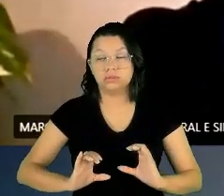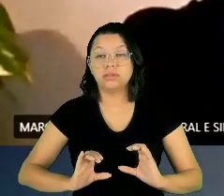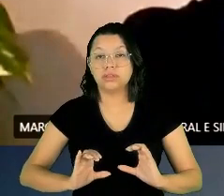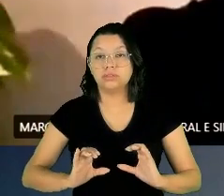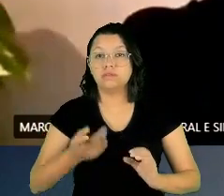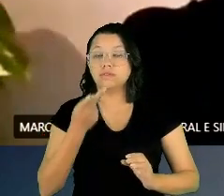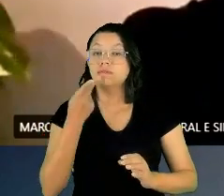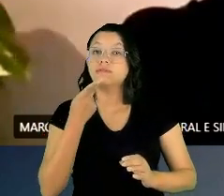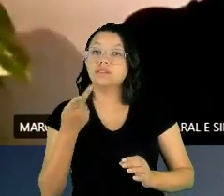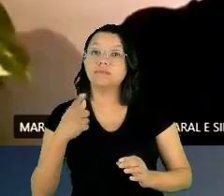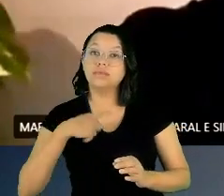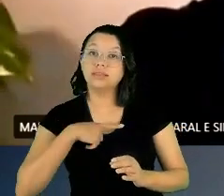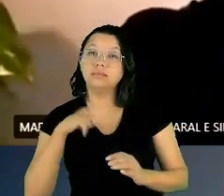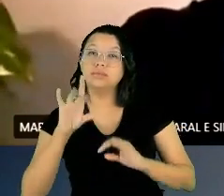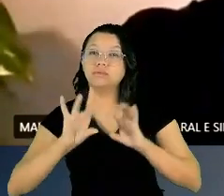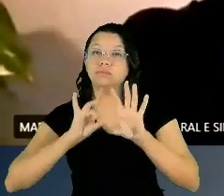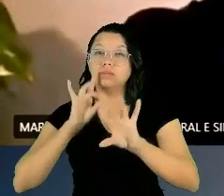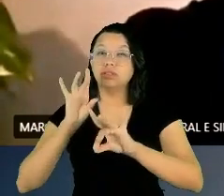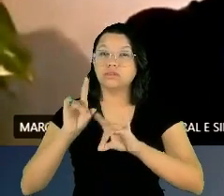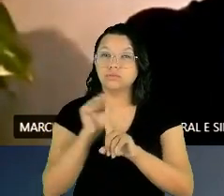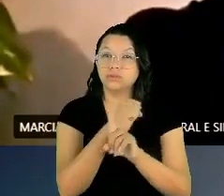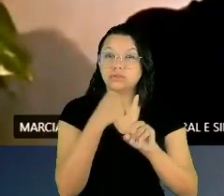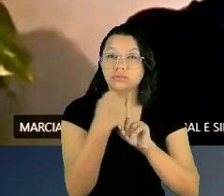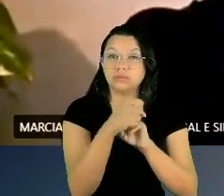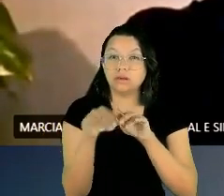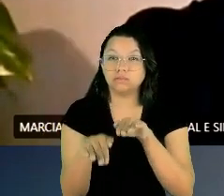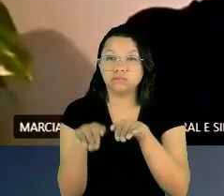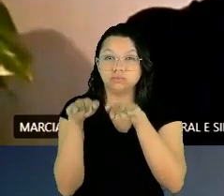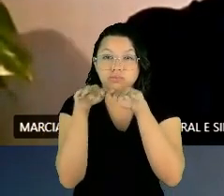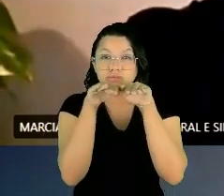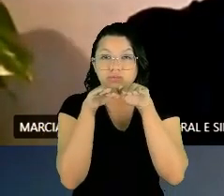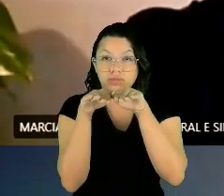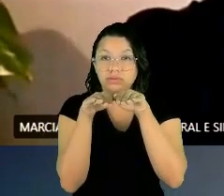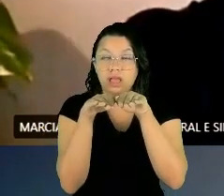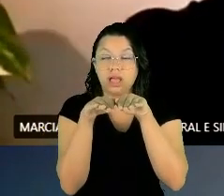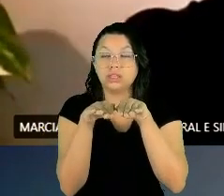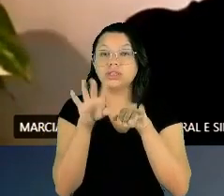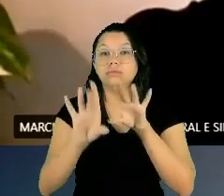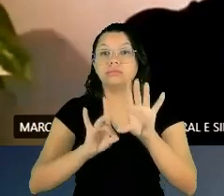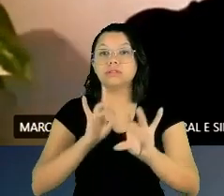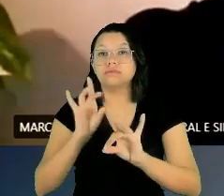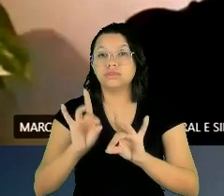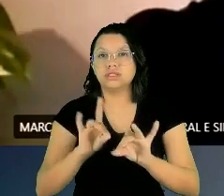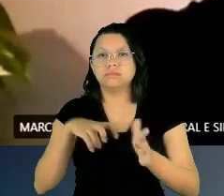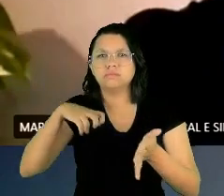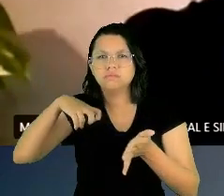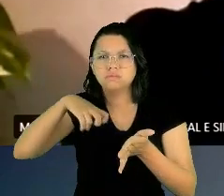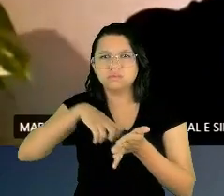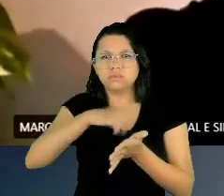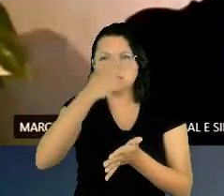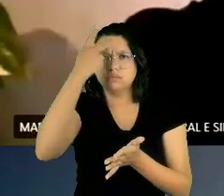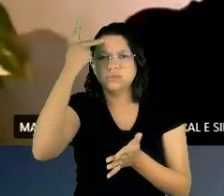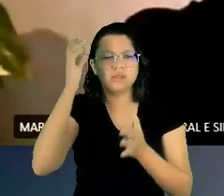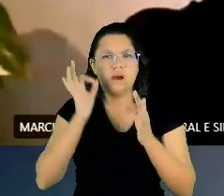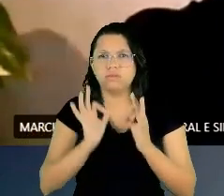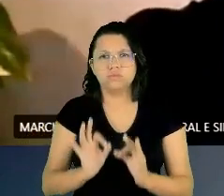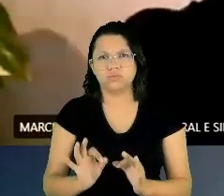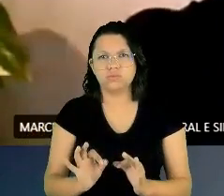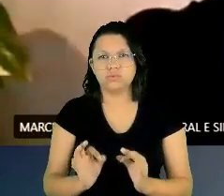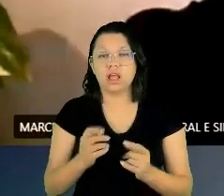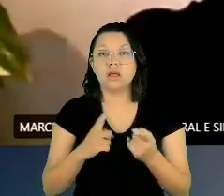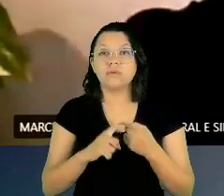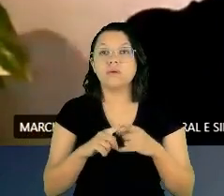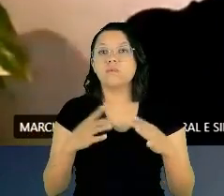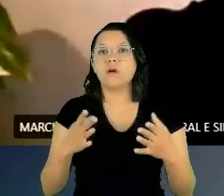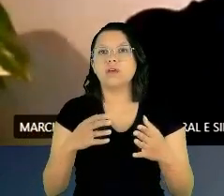economia comportamental já havia dizendo, então, que nós temos uma preferência social por equidade e preferência por punir quem